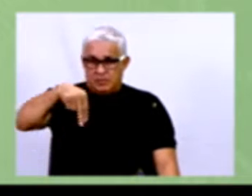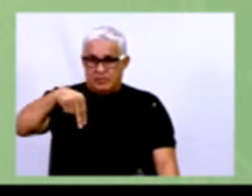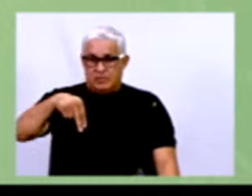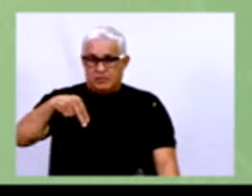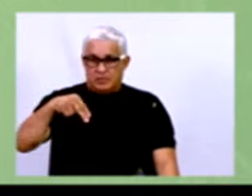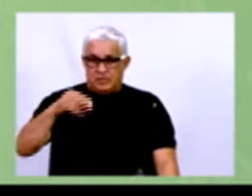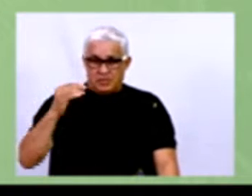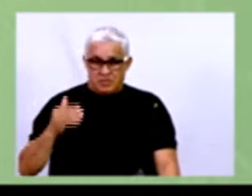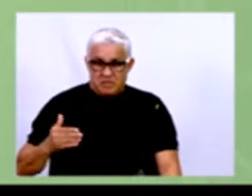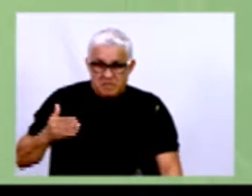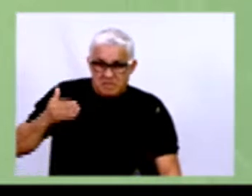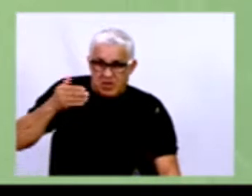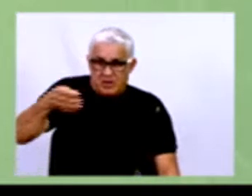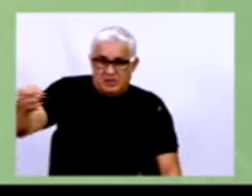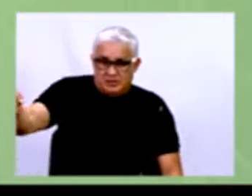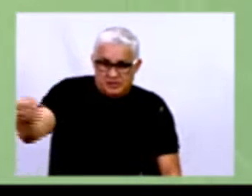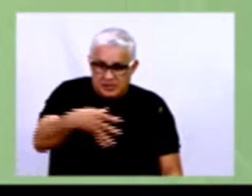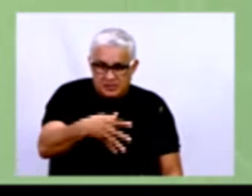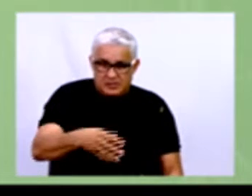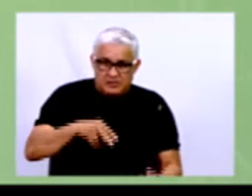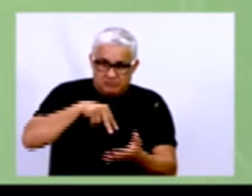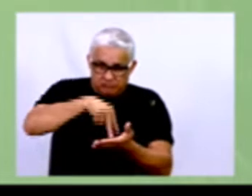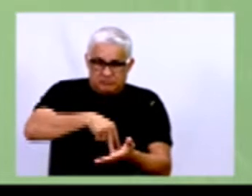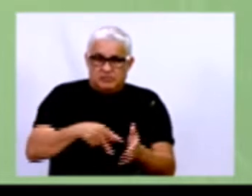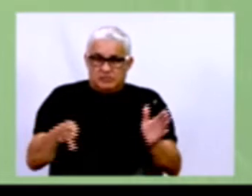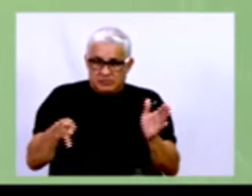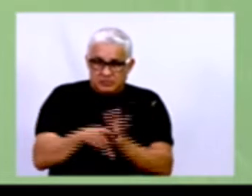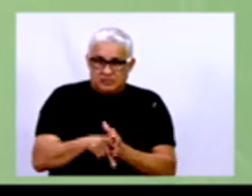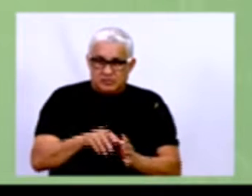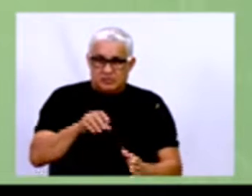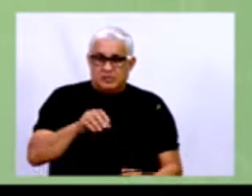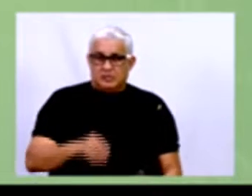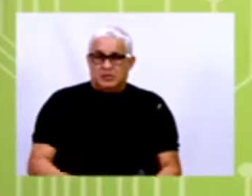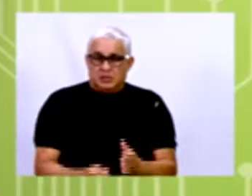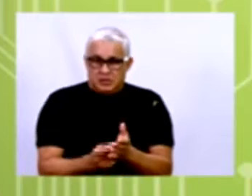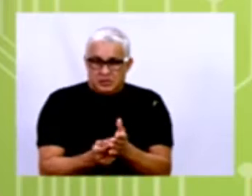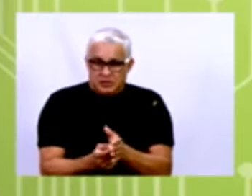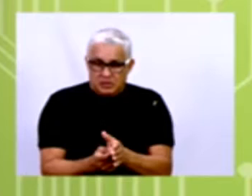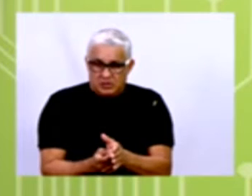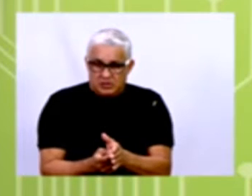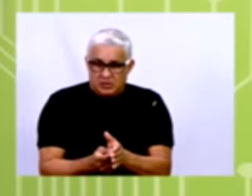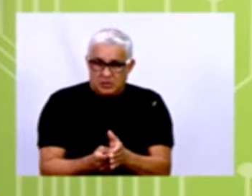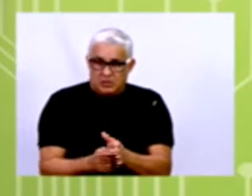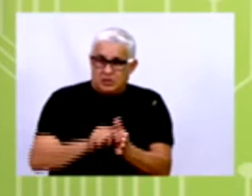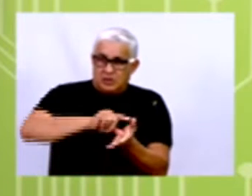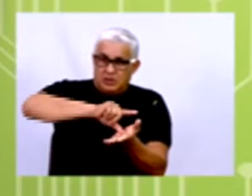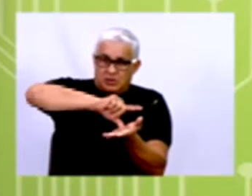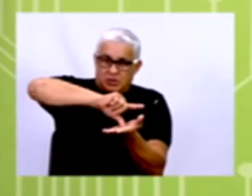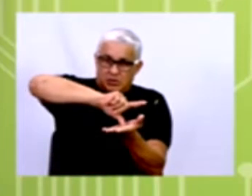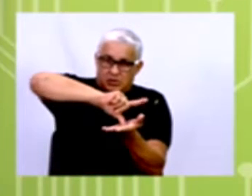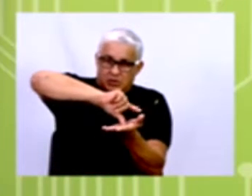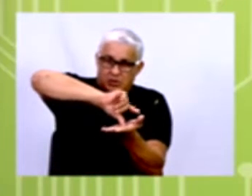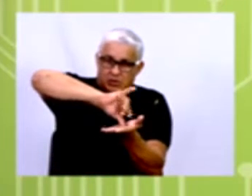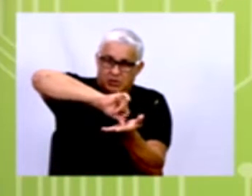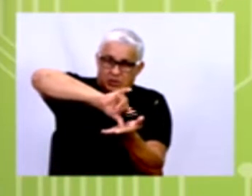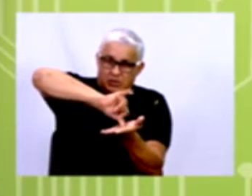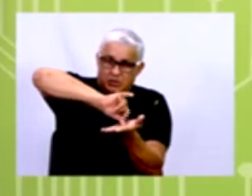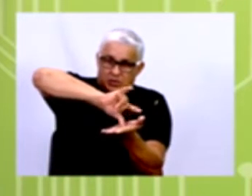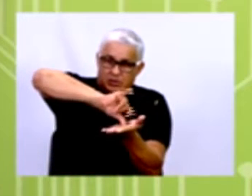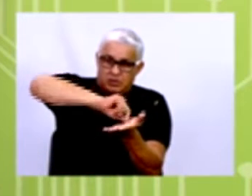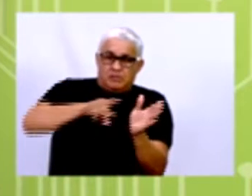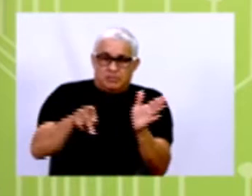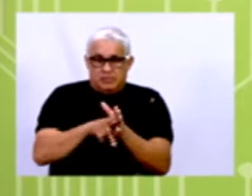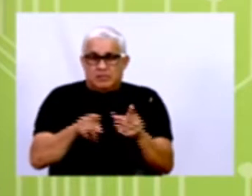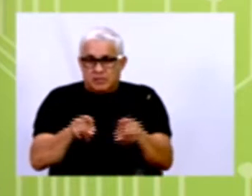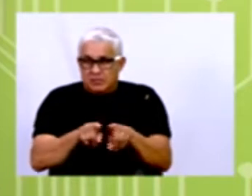avançado de solidificação do modo de produção capitalista, ele vai estar preocupado com o equilíbrio e os métodos que devem